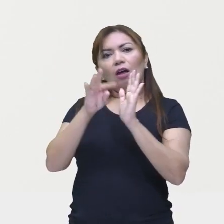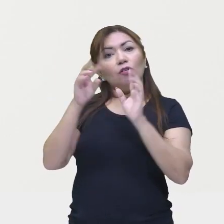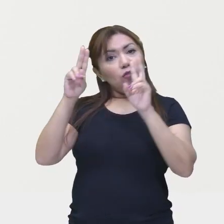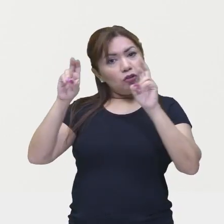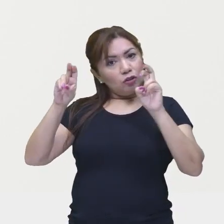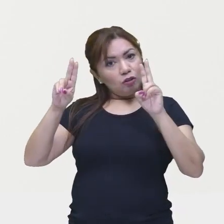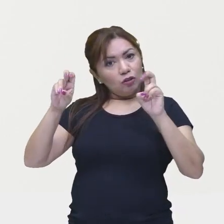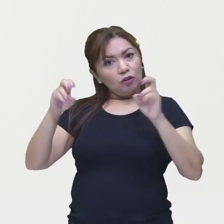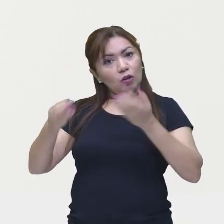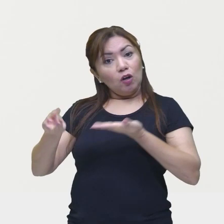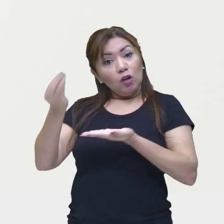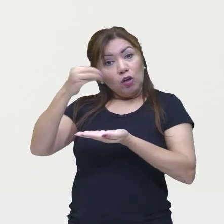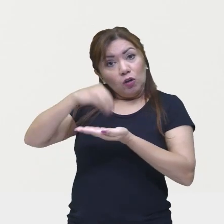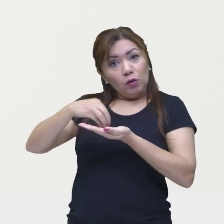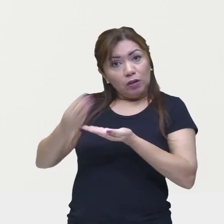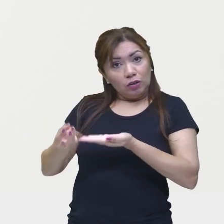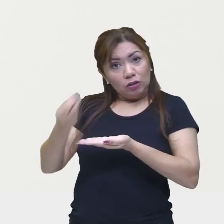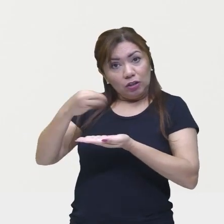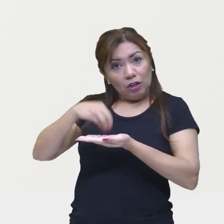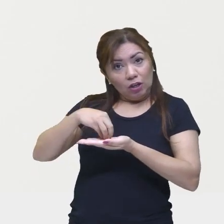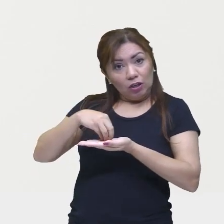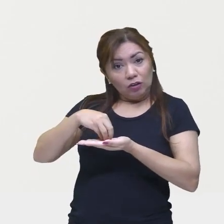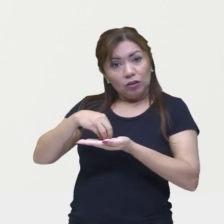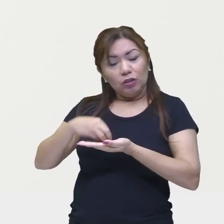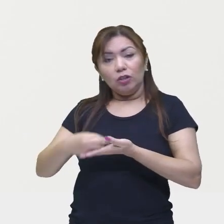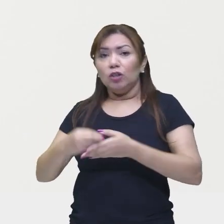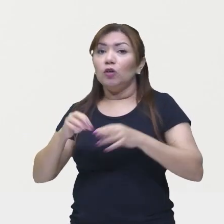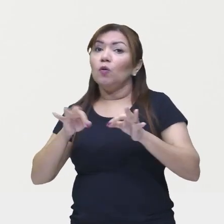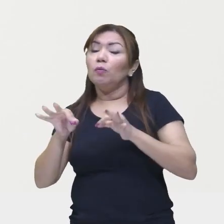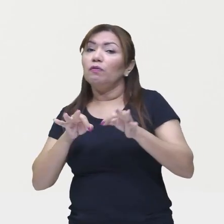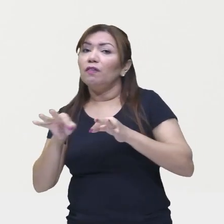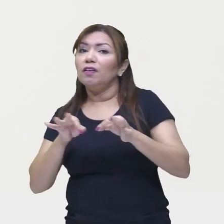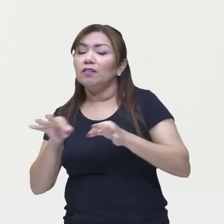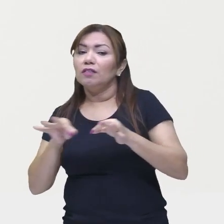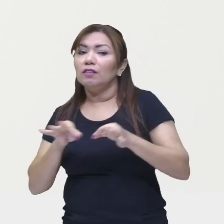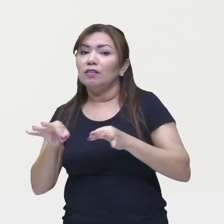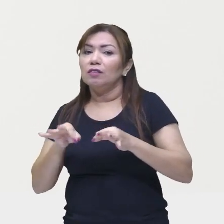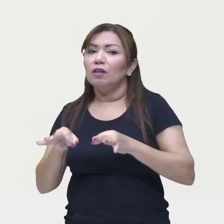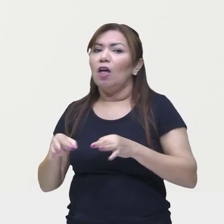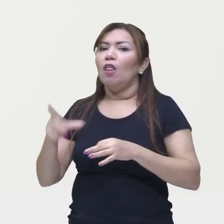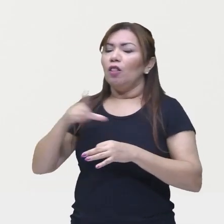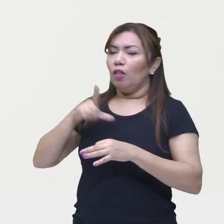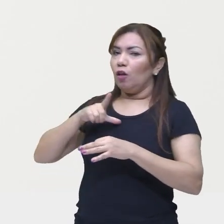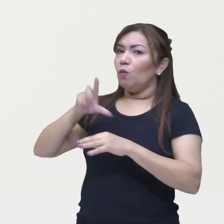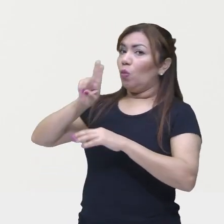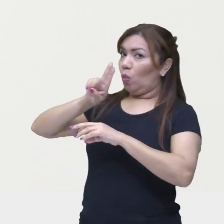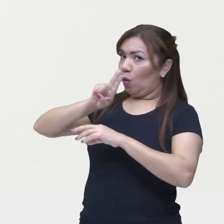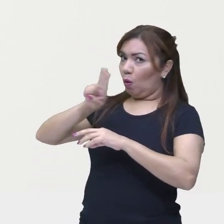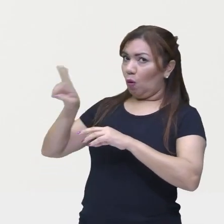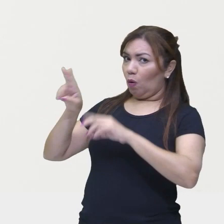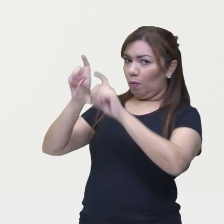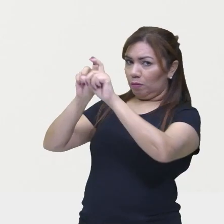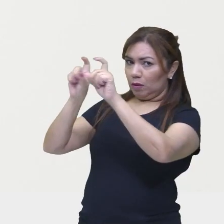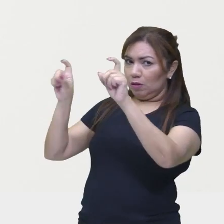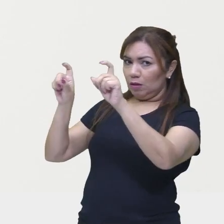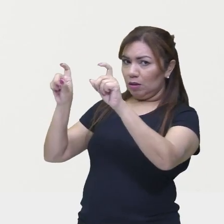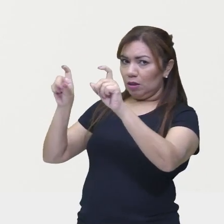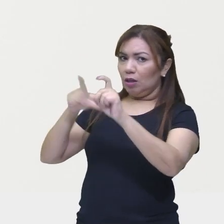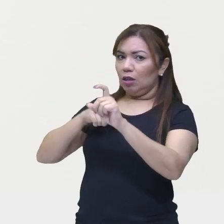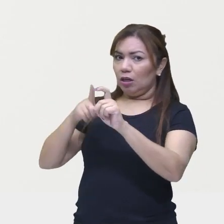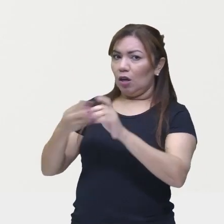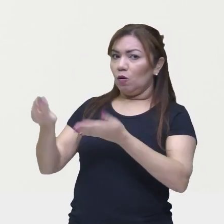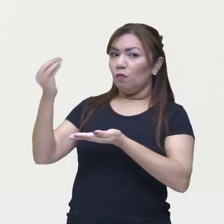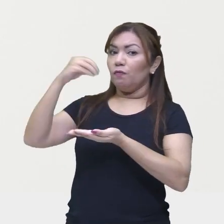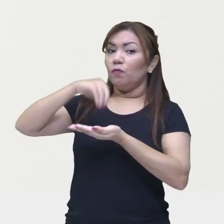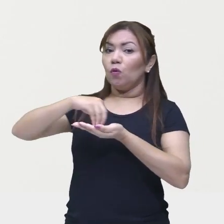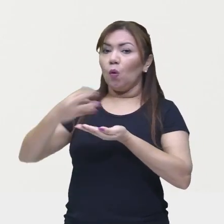ingredientes e modo de fazer. No título vem o nome da receita. Nos ingredientes, o que